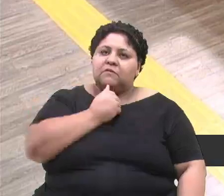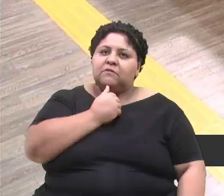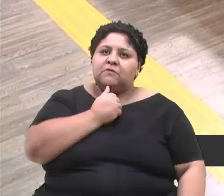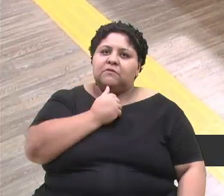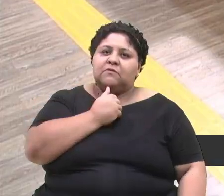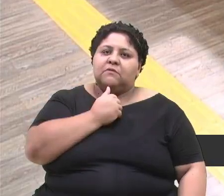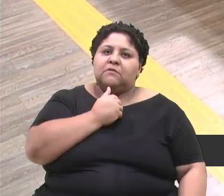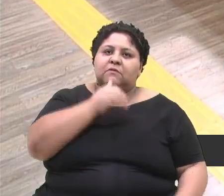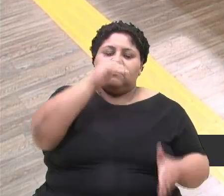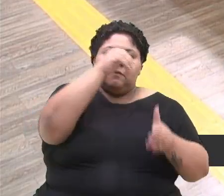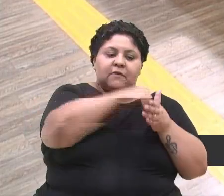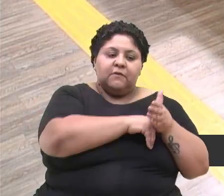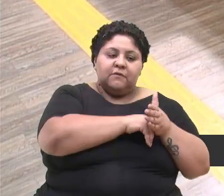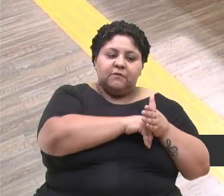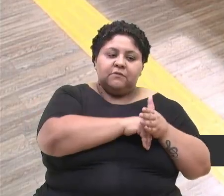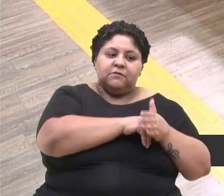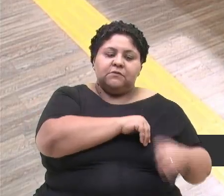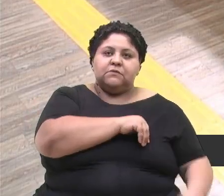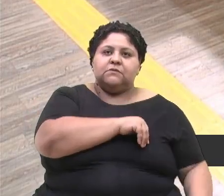votos.